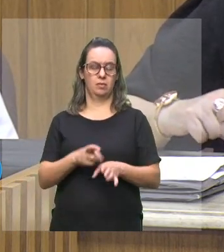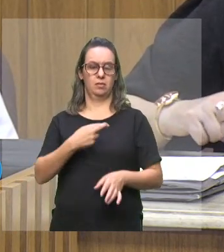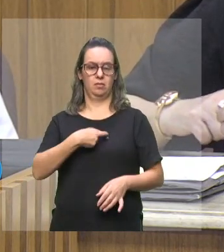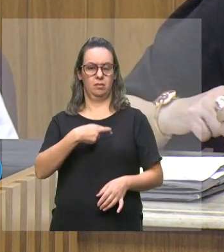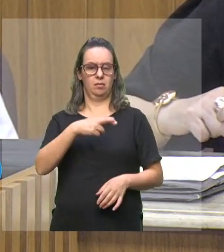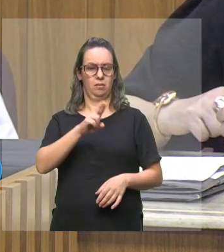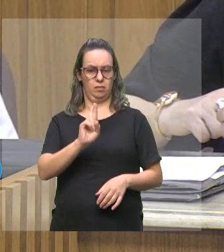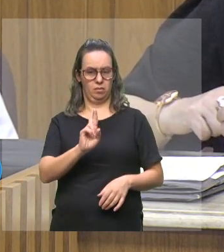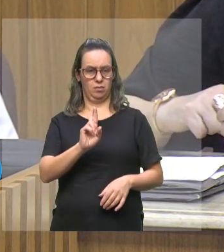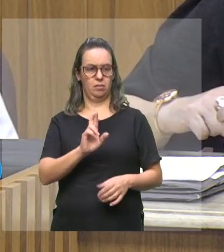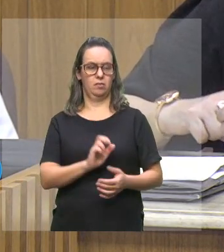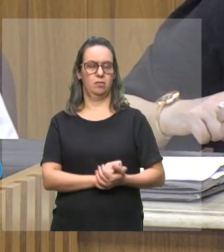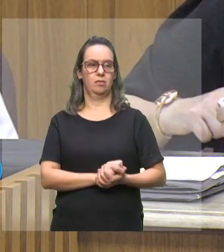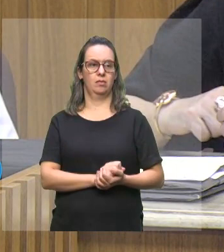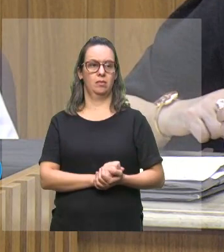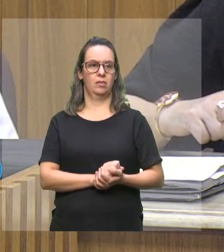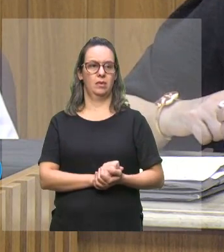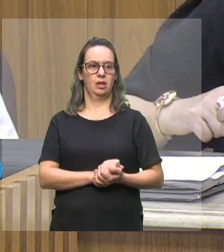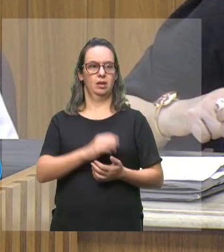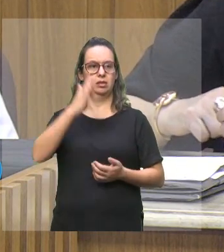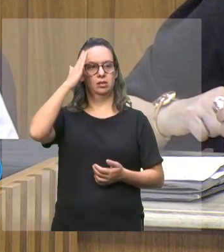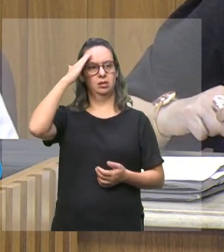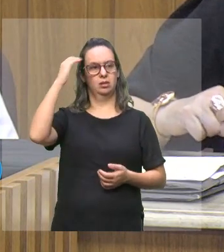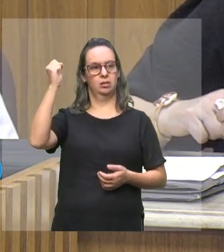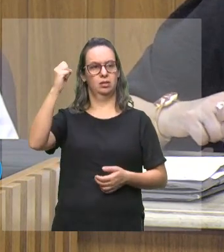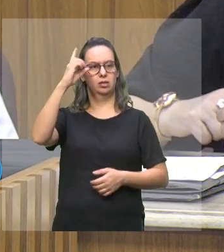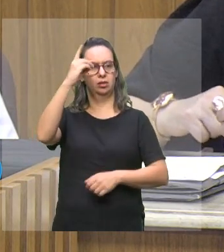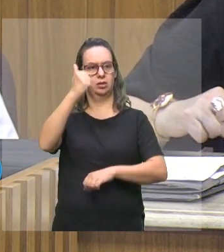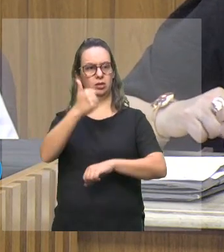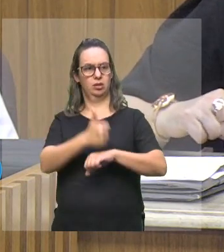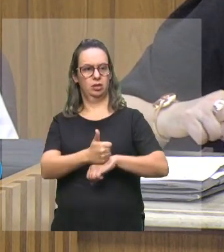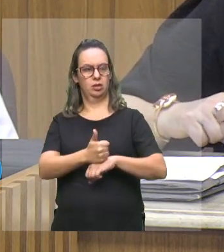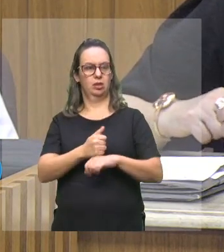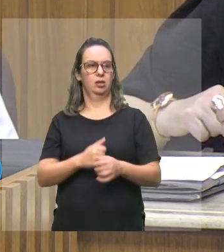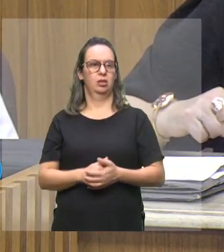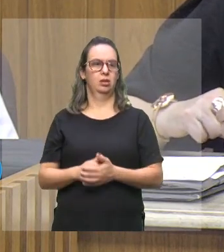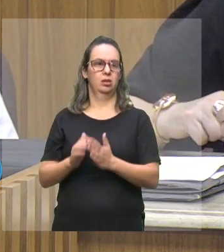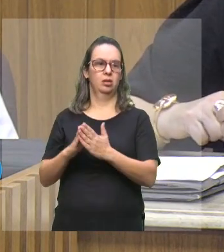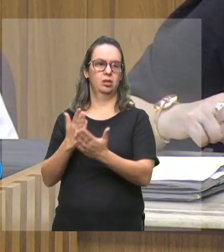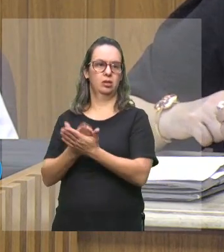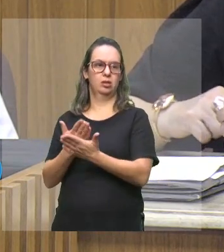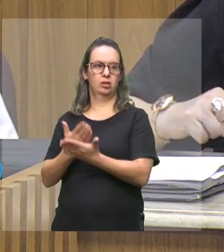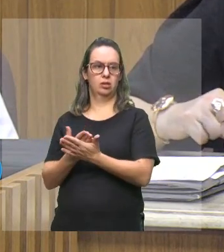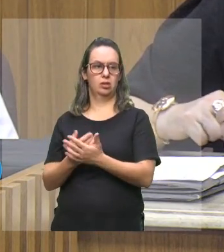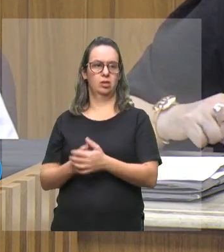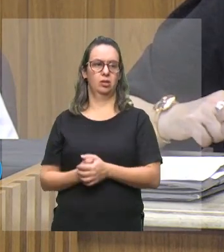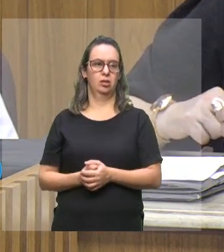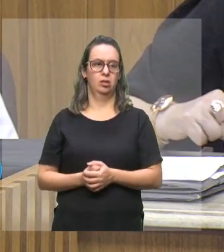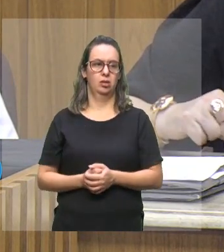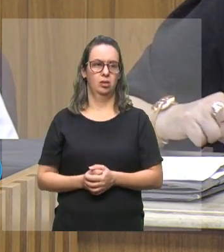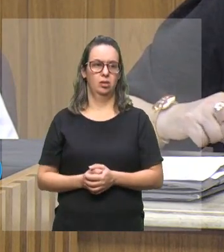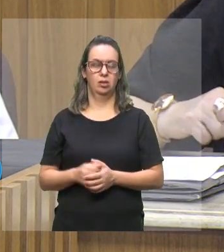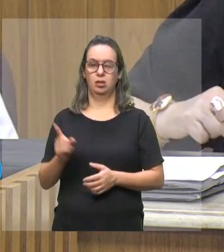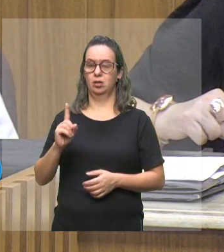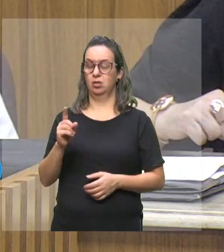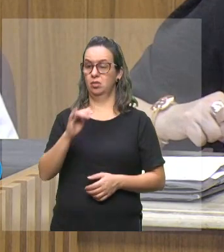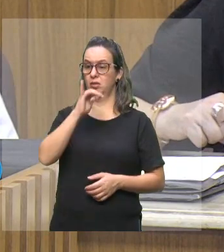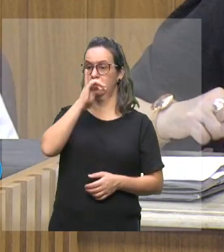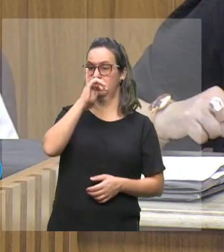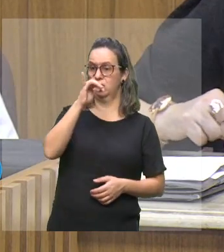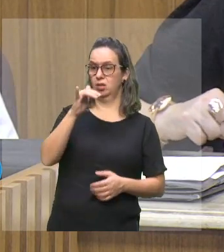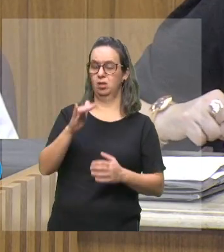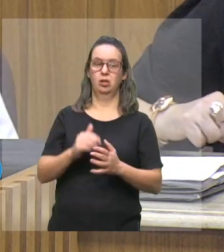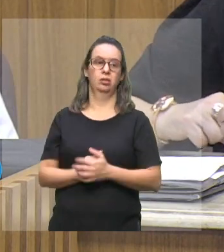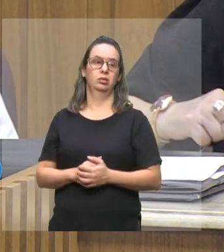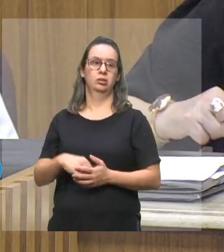é? A gente ficou sabendo de diretor de escola aí coagindo professor para não falar mais de Deus na escola, o que não